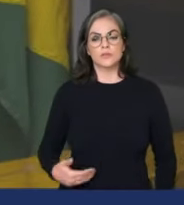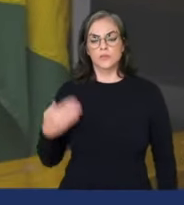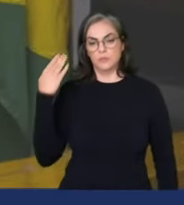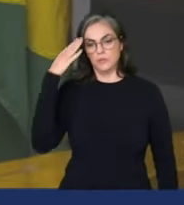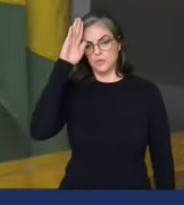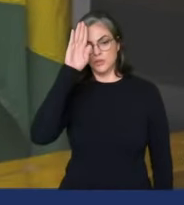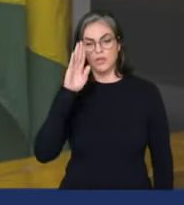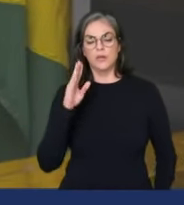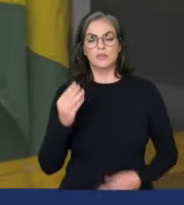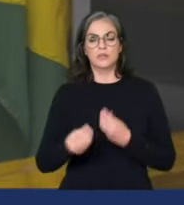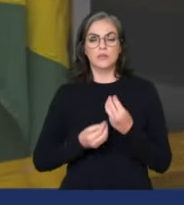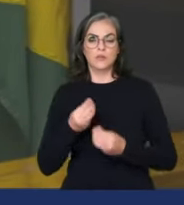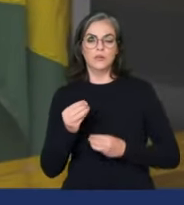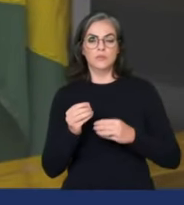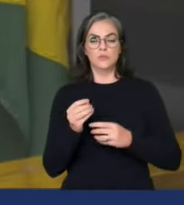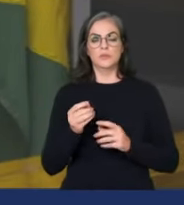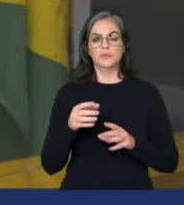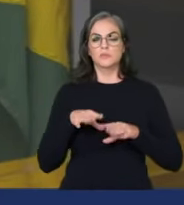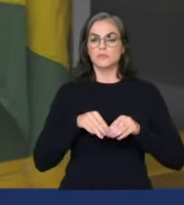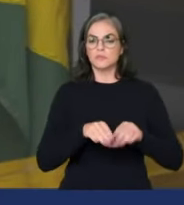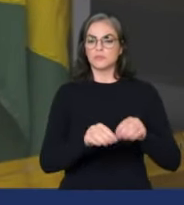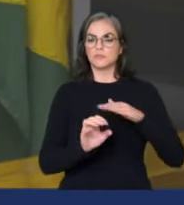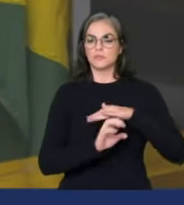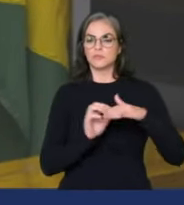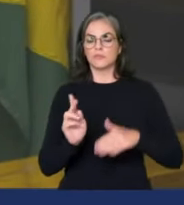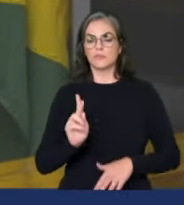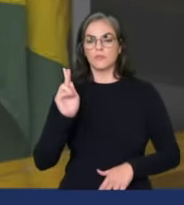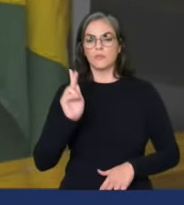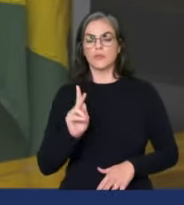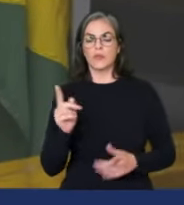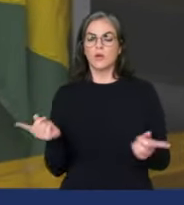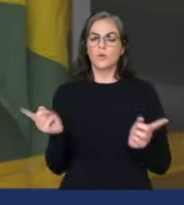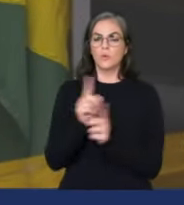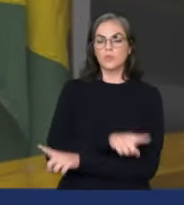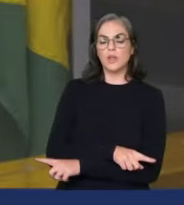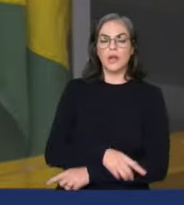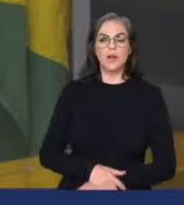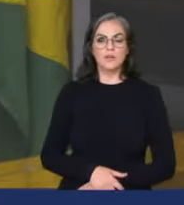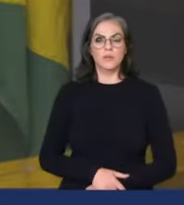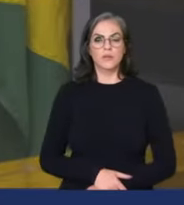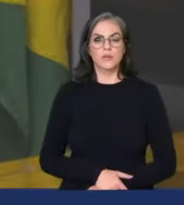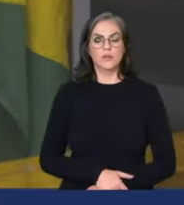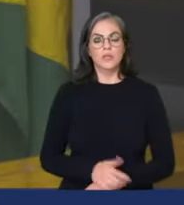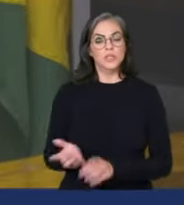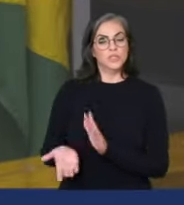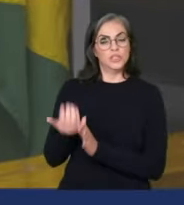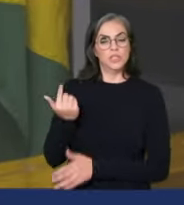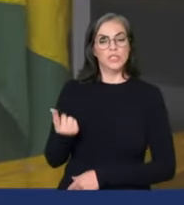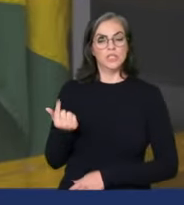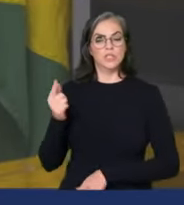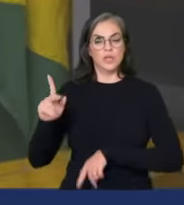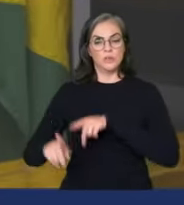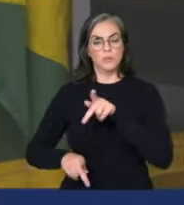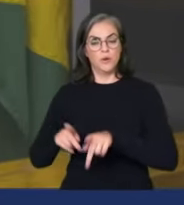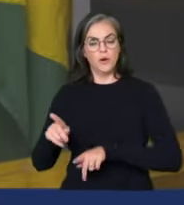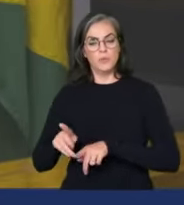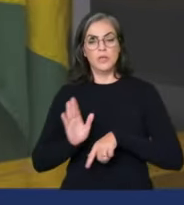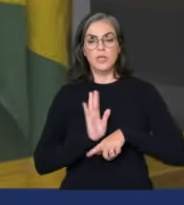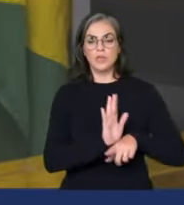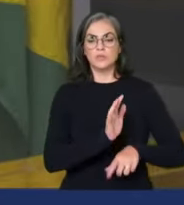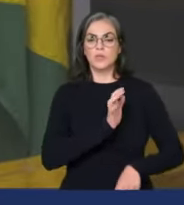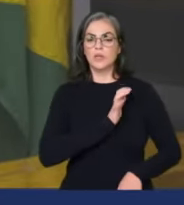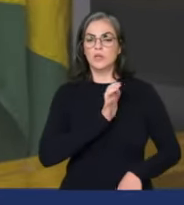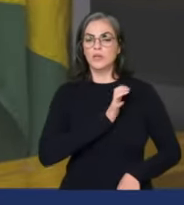nossa querida Petrobras um verdadeiro Robin Hood às avessas. Retira dos pobres para dar para os ricos. Isso